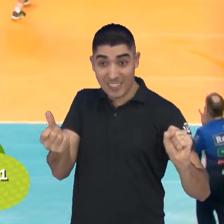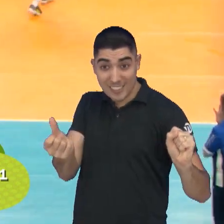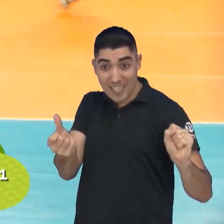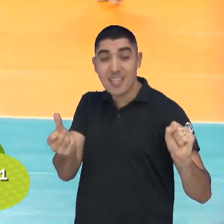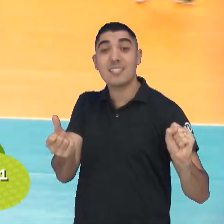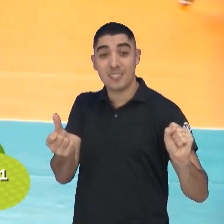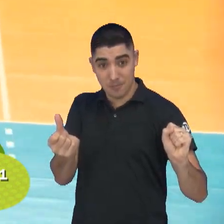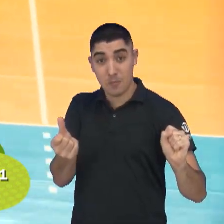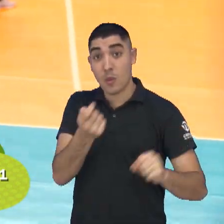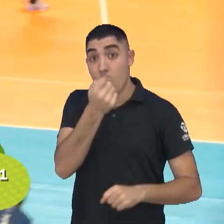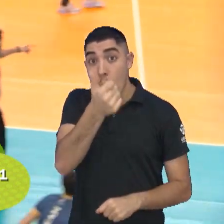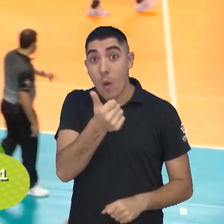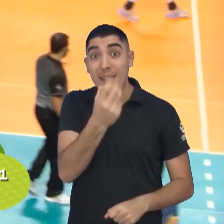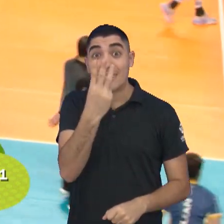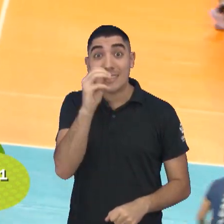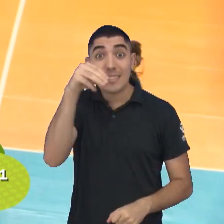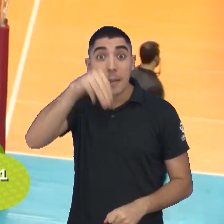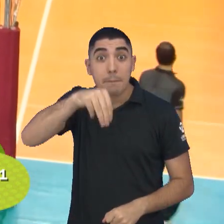37 minutos de jogo.